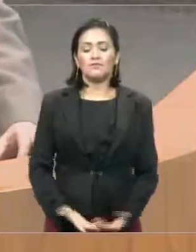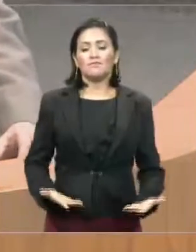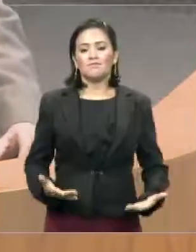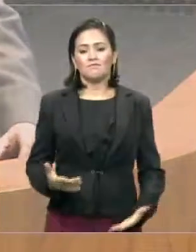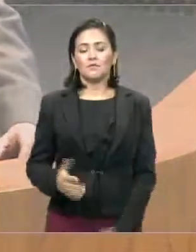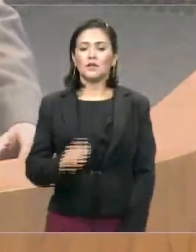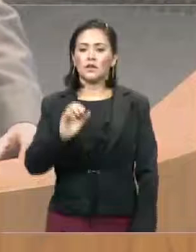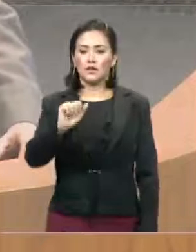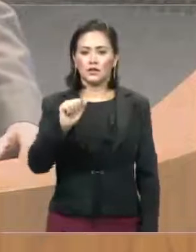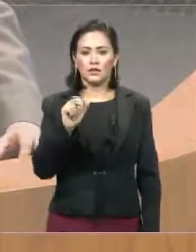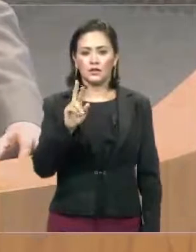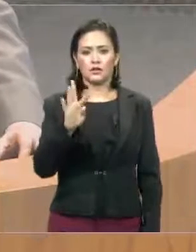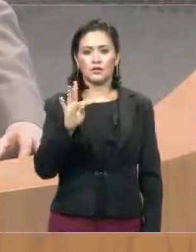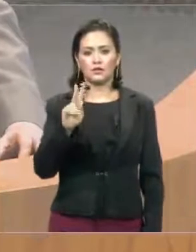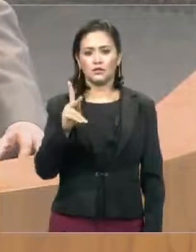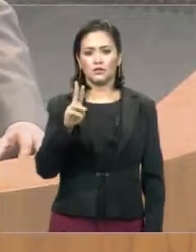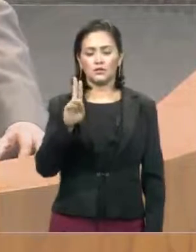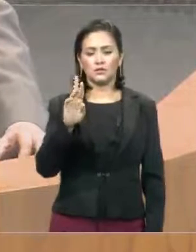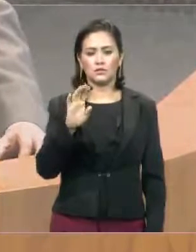Arthur.